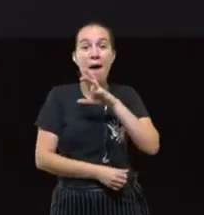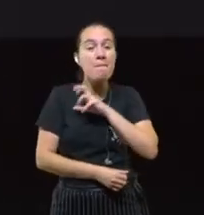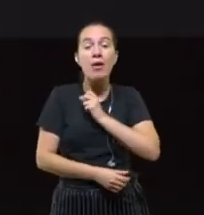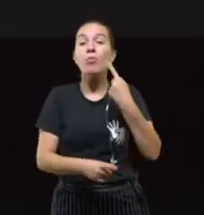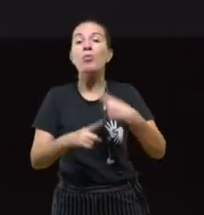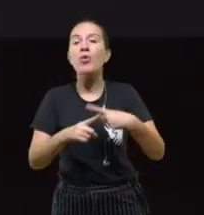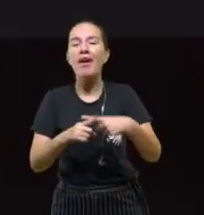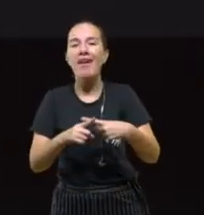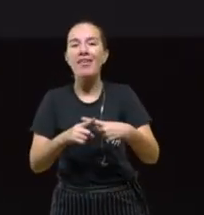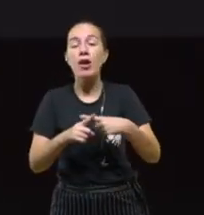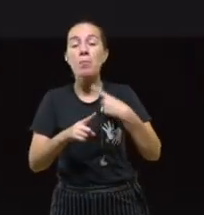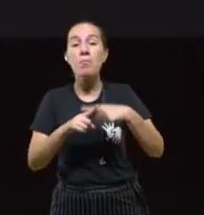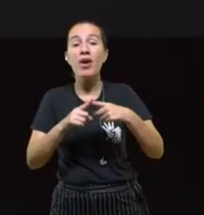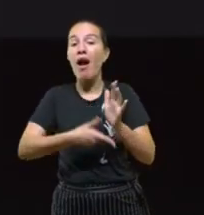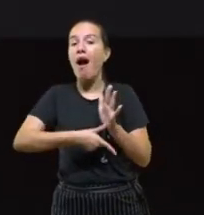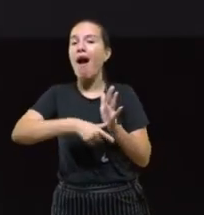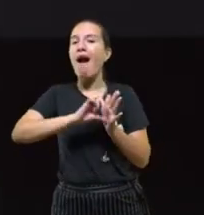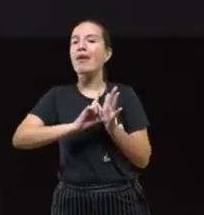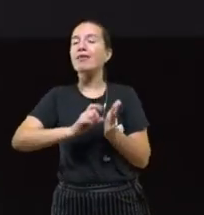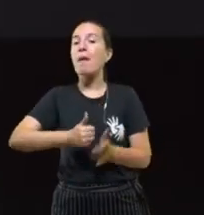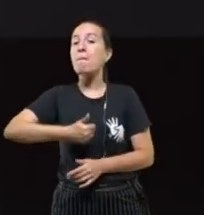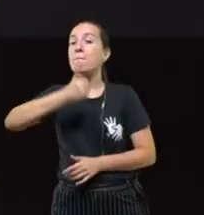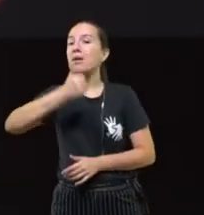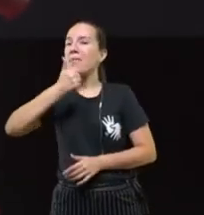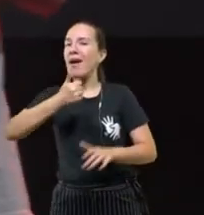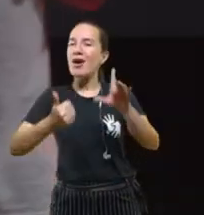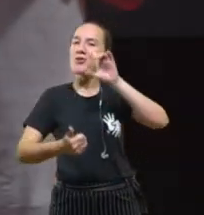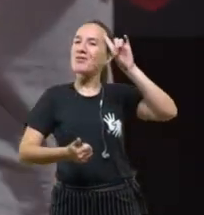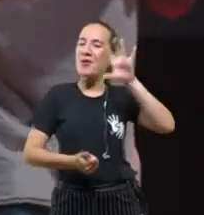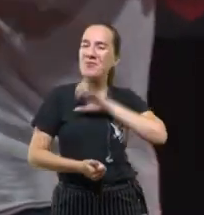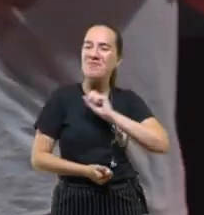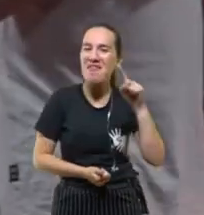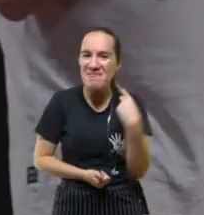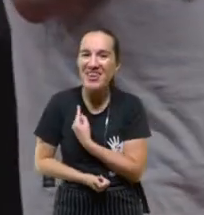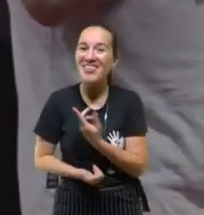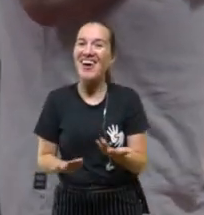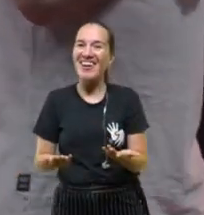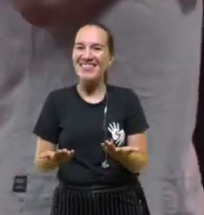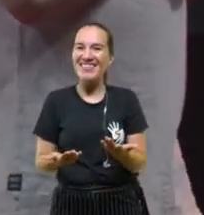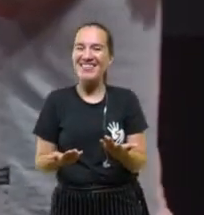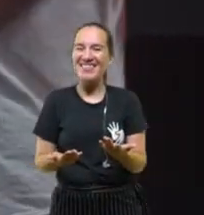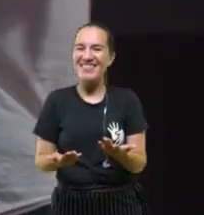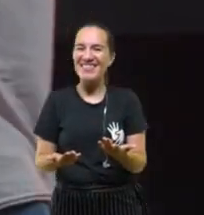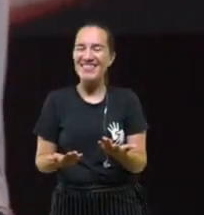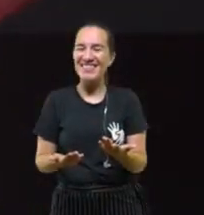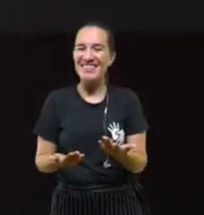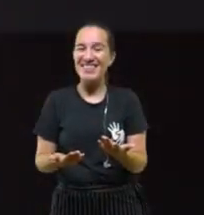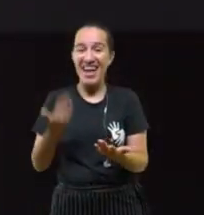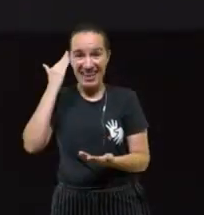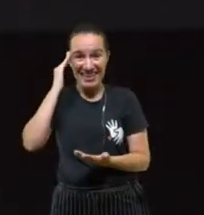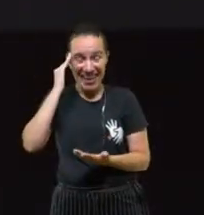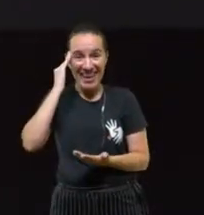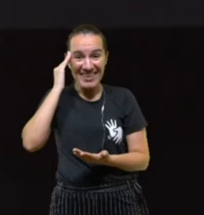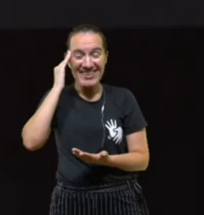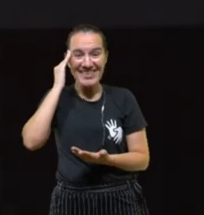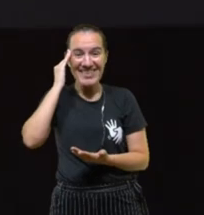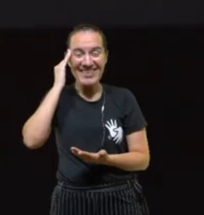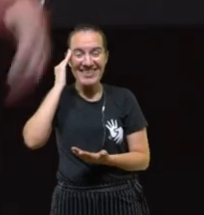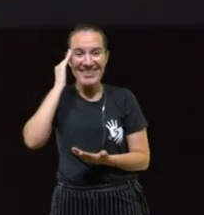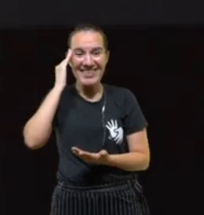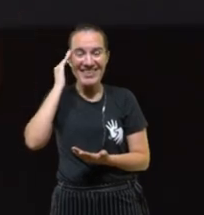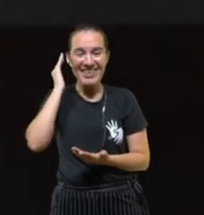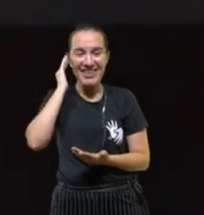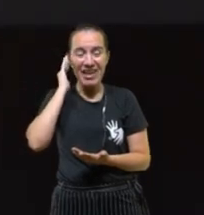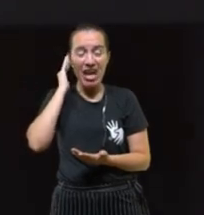nos amou primeiro. Vamos lá, alguém. Sabe, nós pensamos, mas